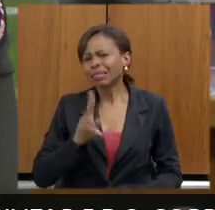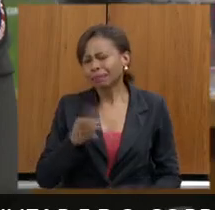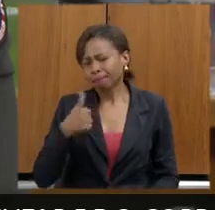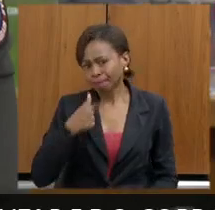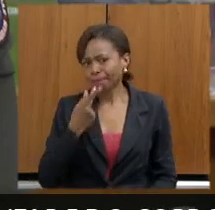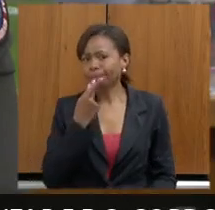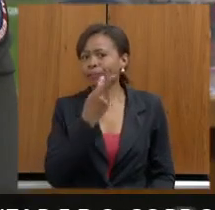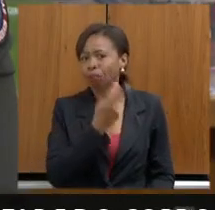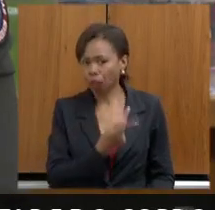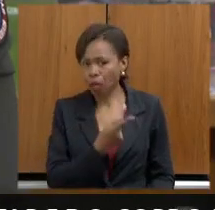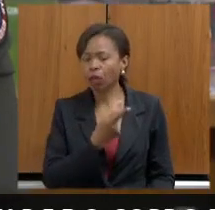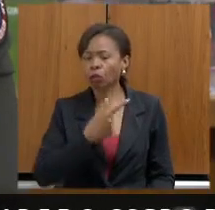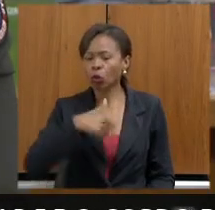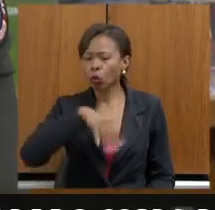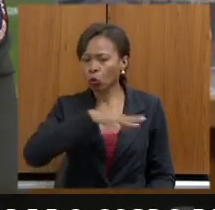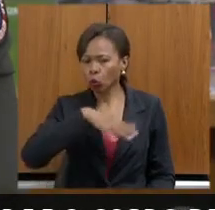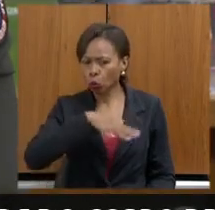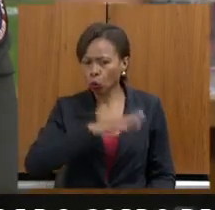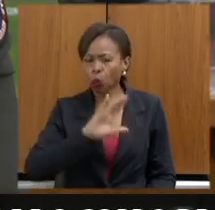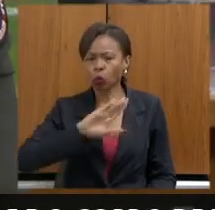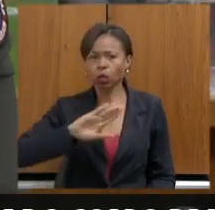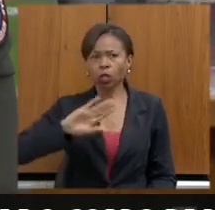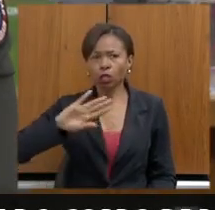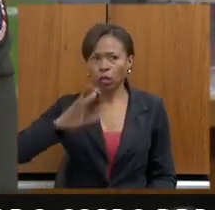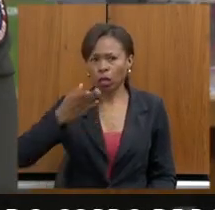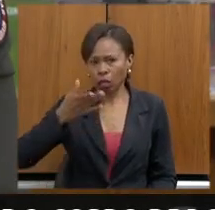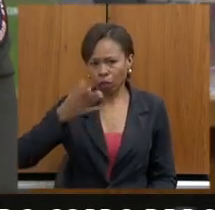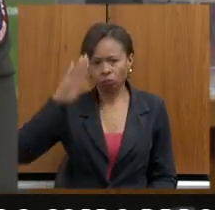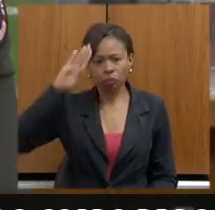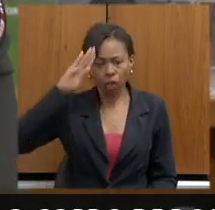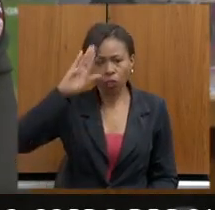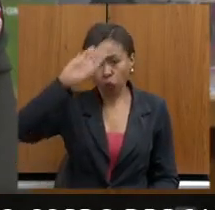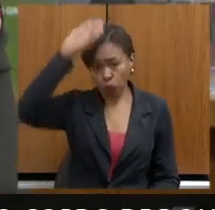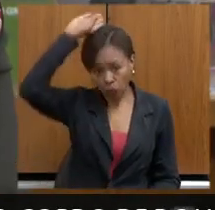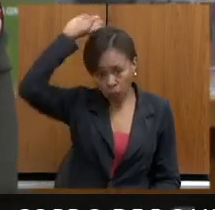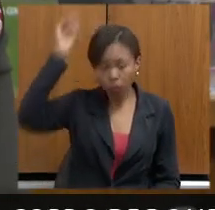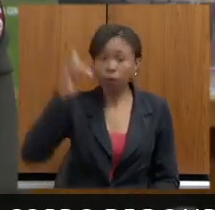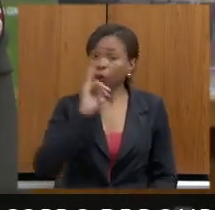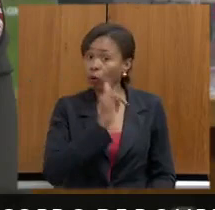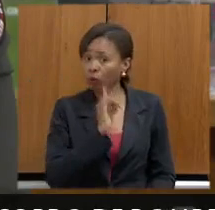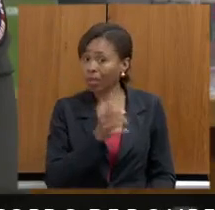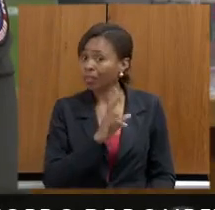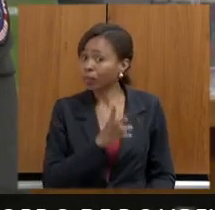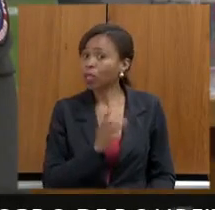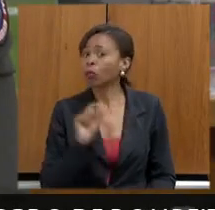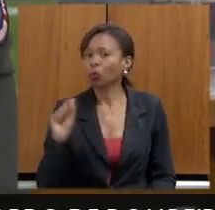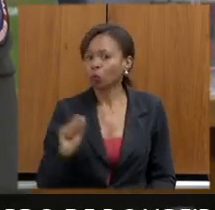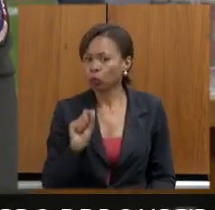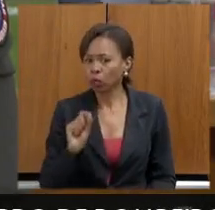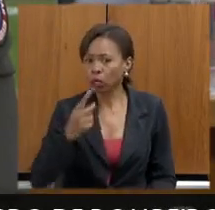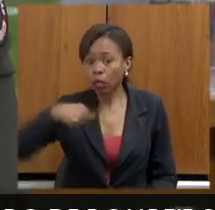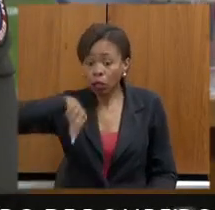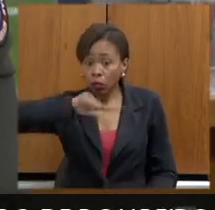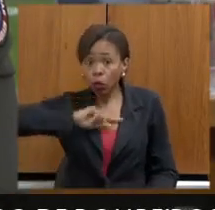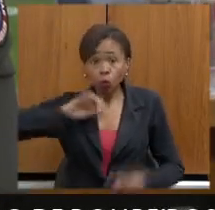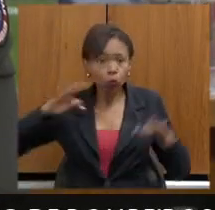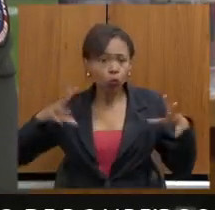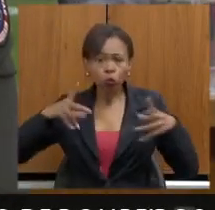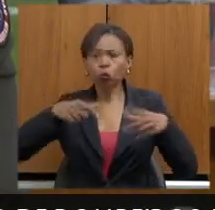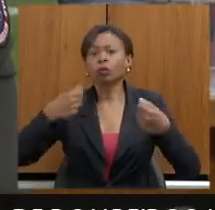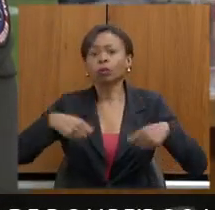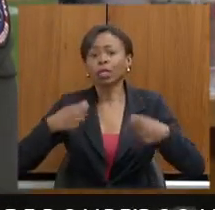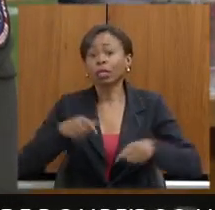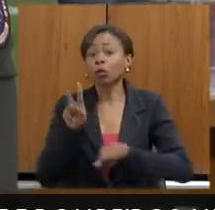nossos comandantes operacionais Comandante de Batalhão e de unidades Todos nós temos que cuidar